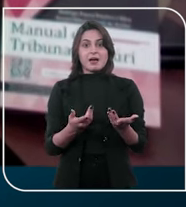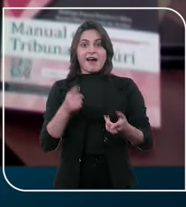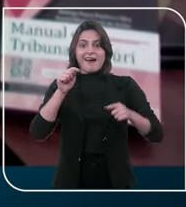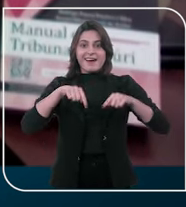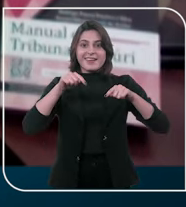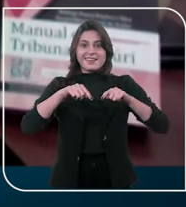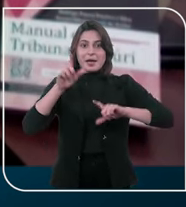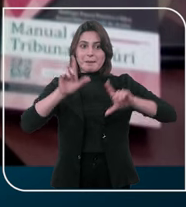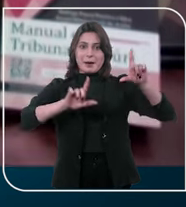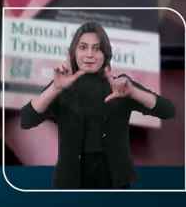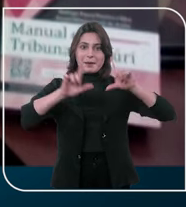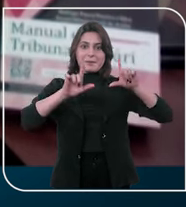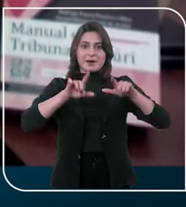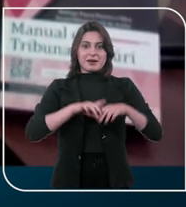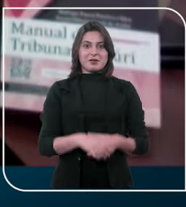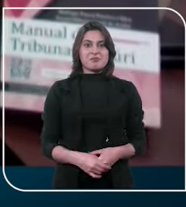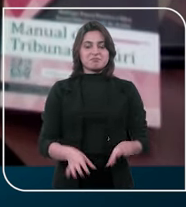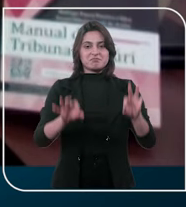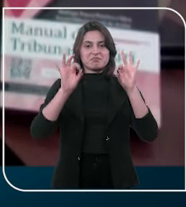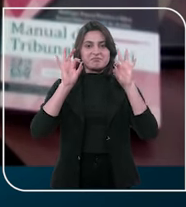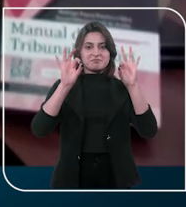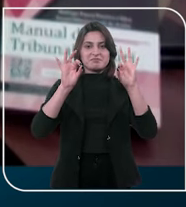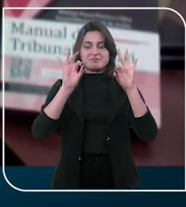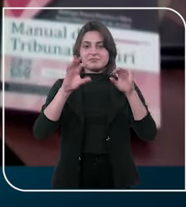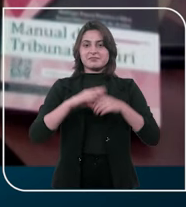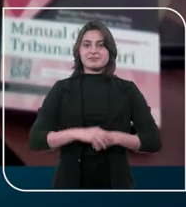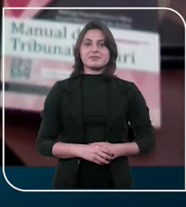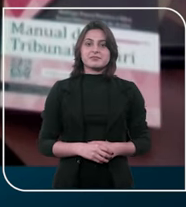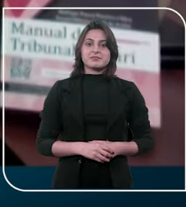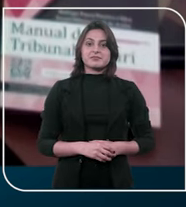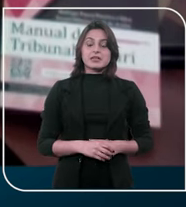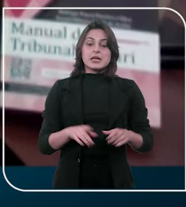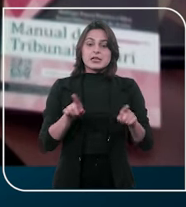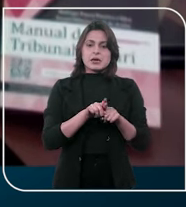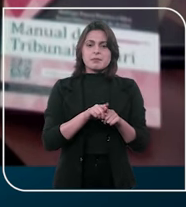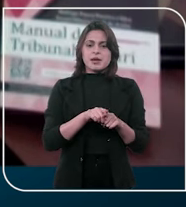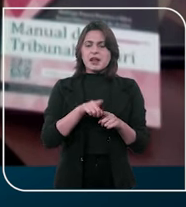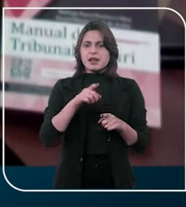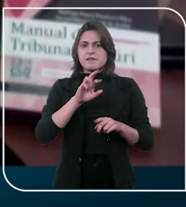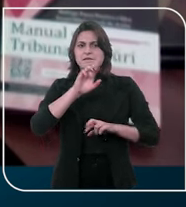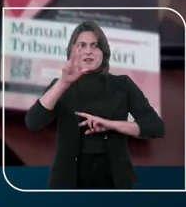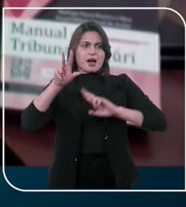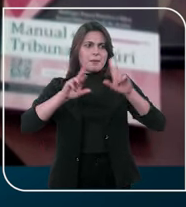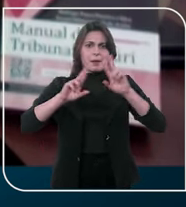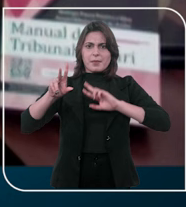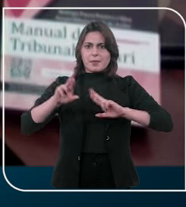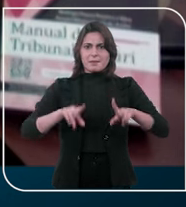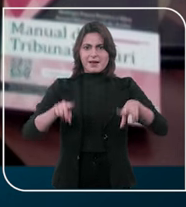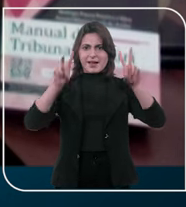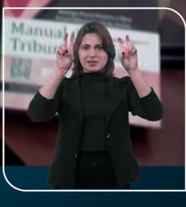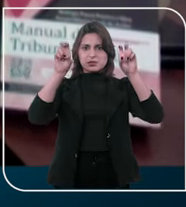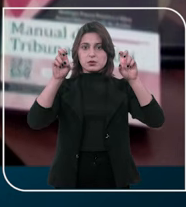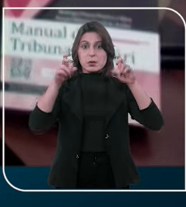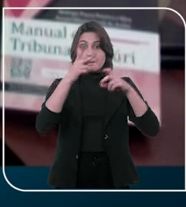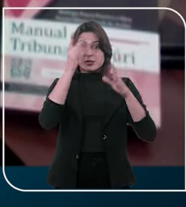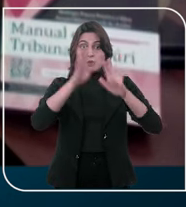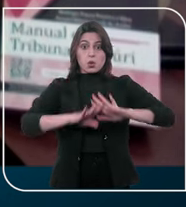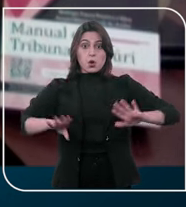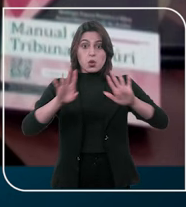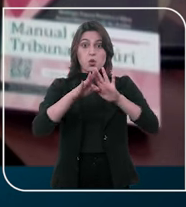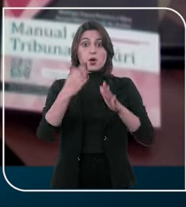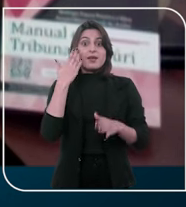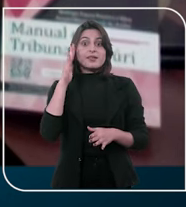trazer de uma forma também bem eclética para que todos possam entender questões que são fundamentais para que